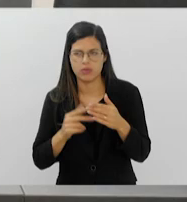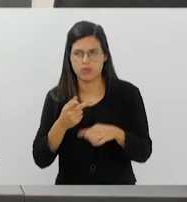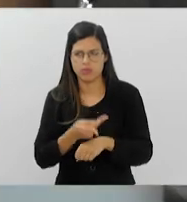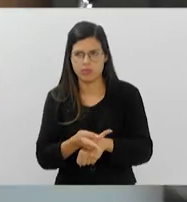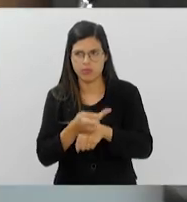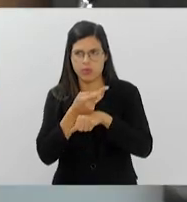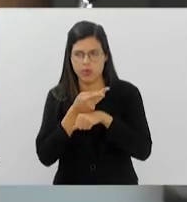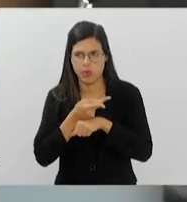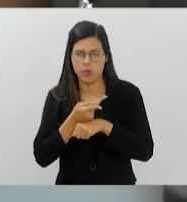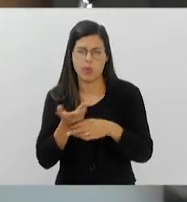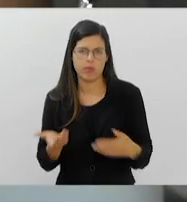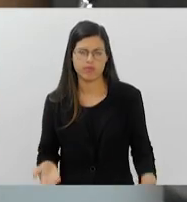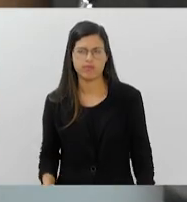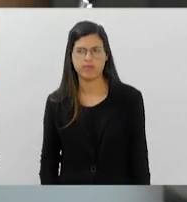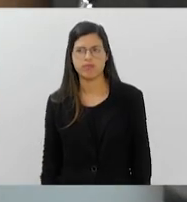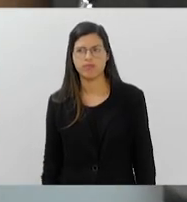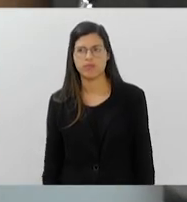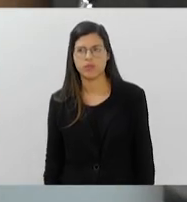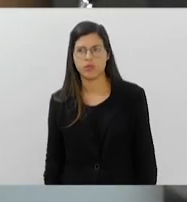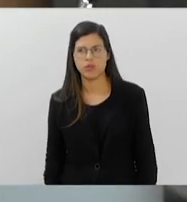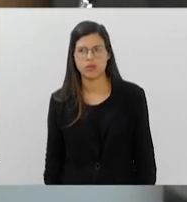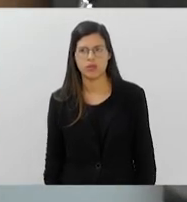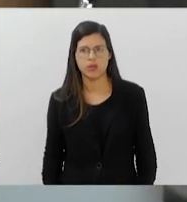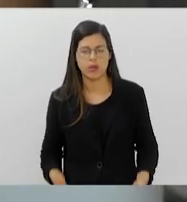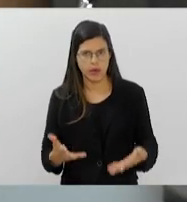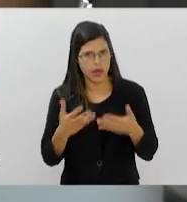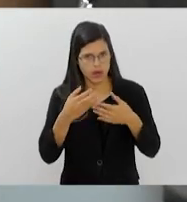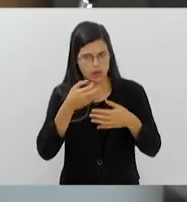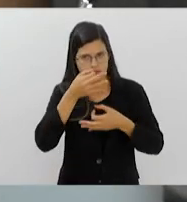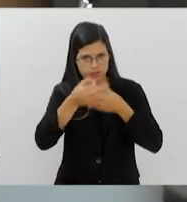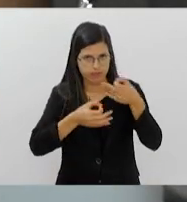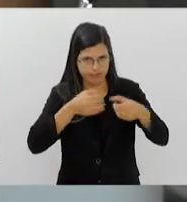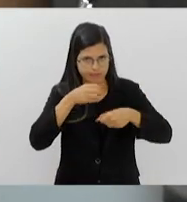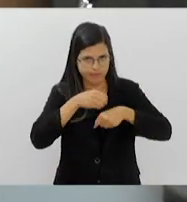eu queria sugerir, dar uma sugestão,